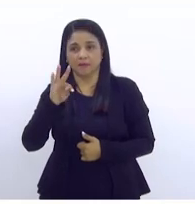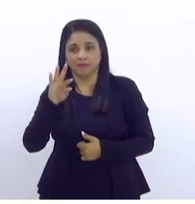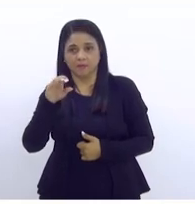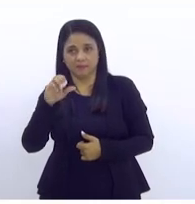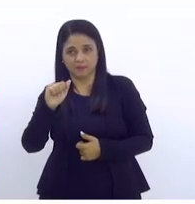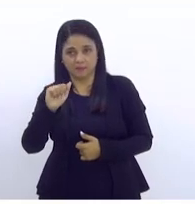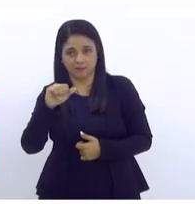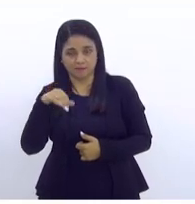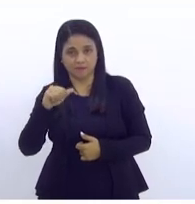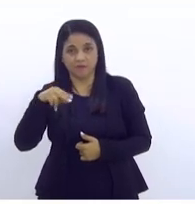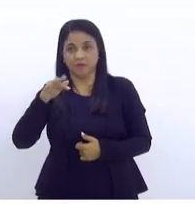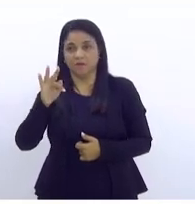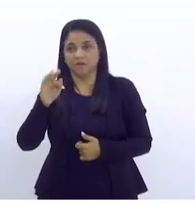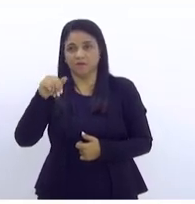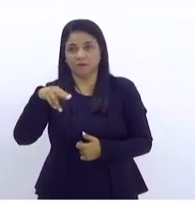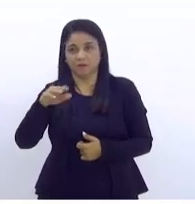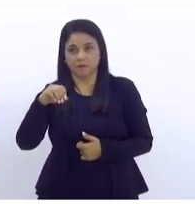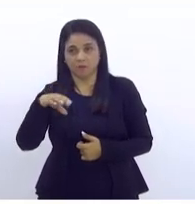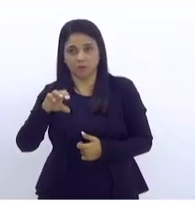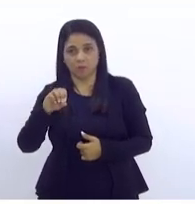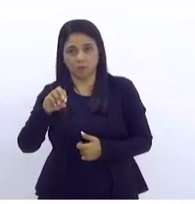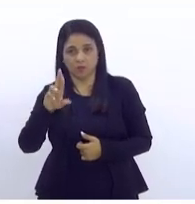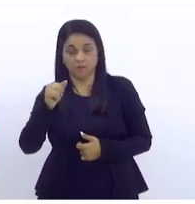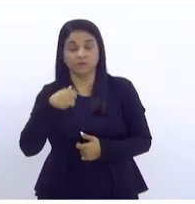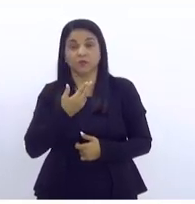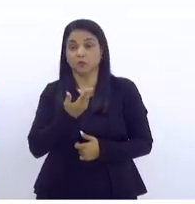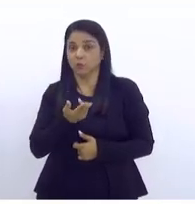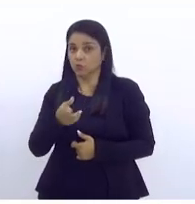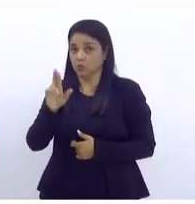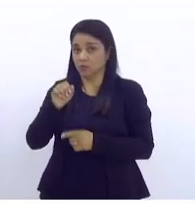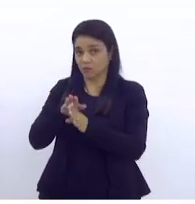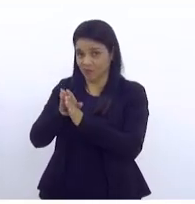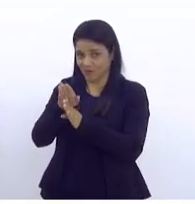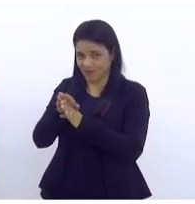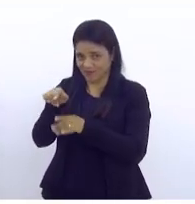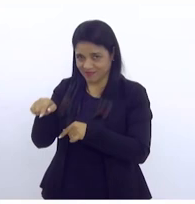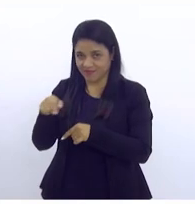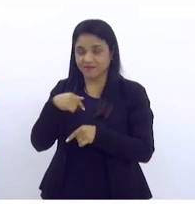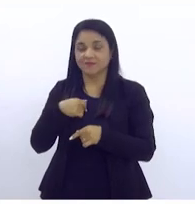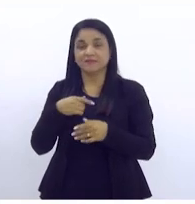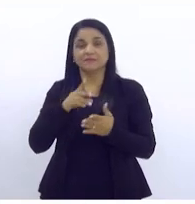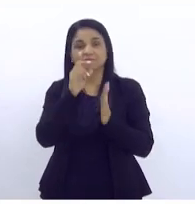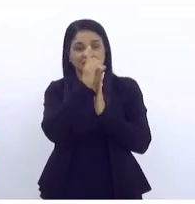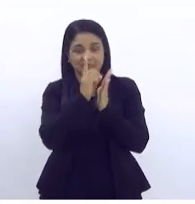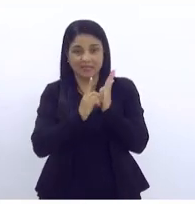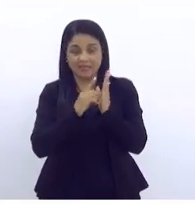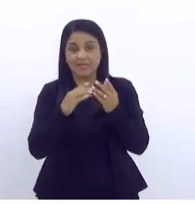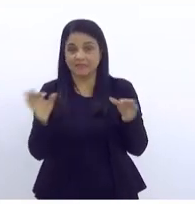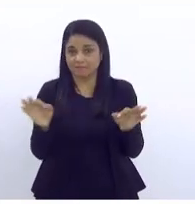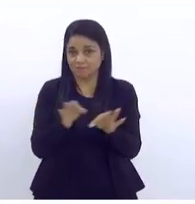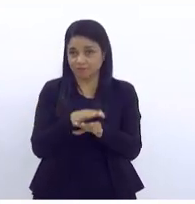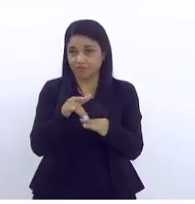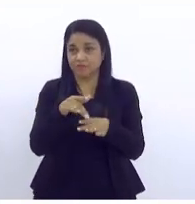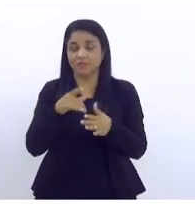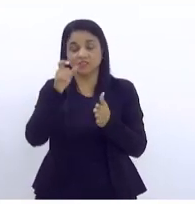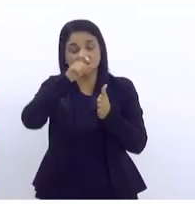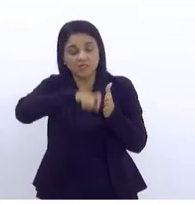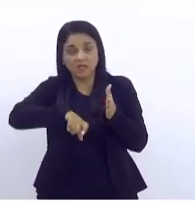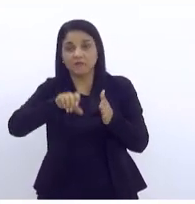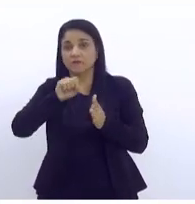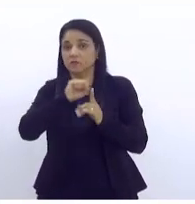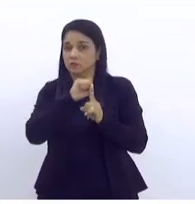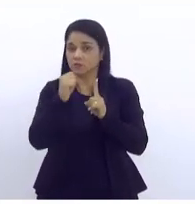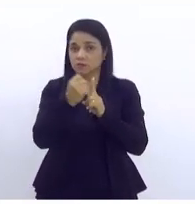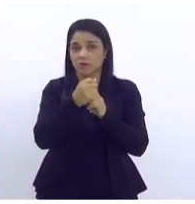né é minha doutoranda né E que vem trabalhando né tá terminando a tese dela sobre essa questão das tarifas sociais eh no